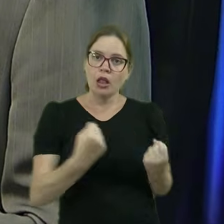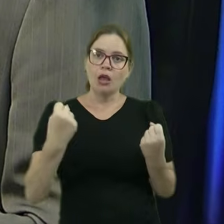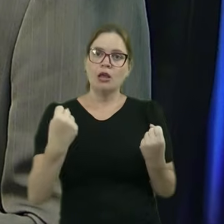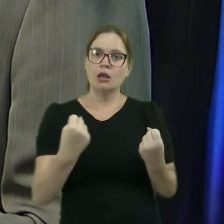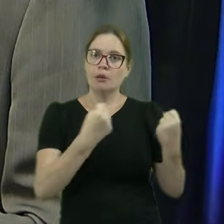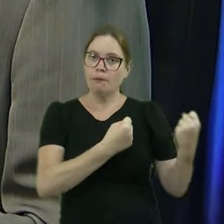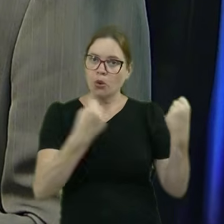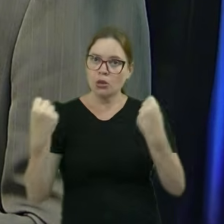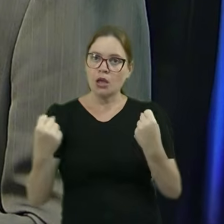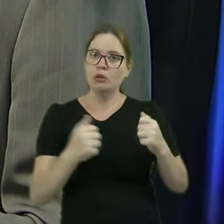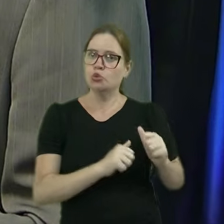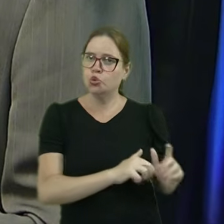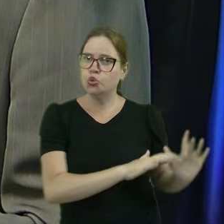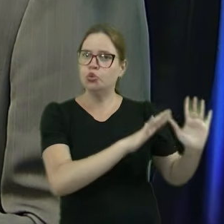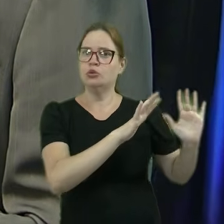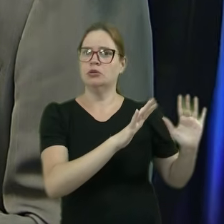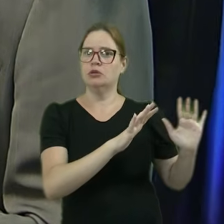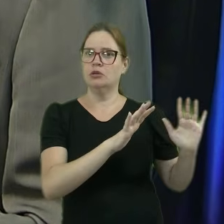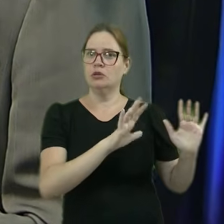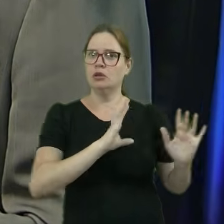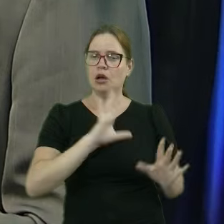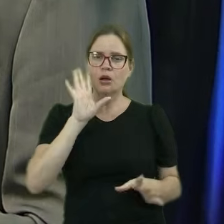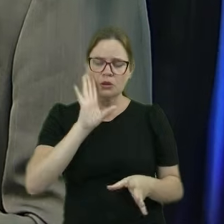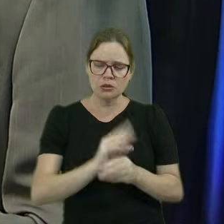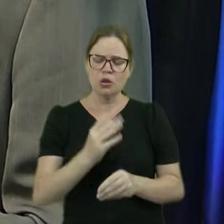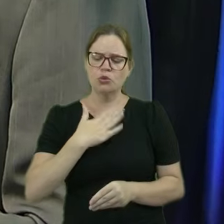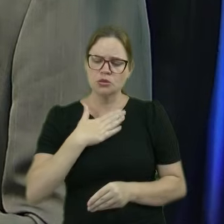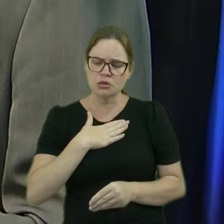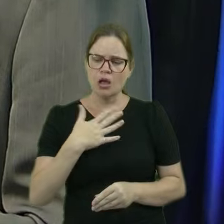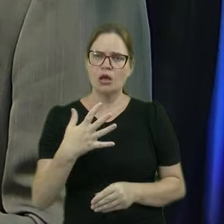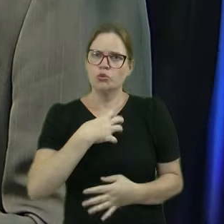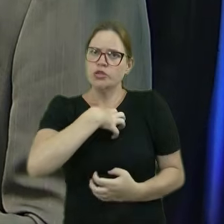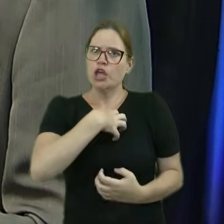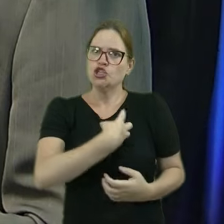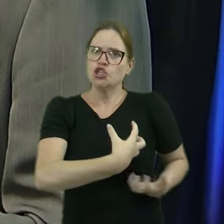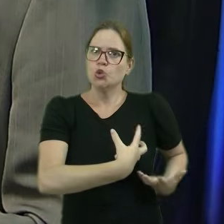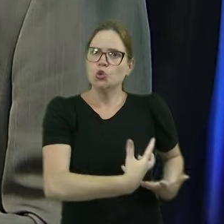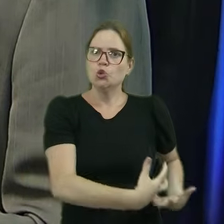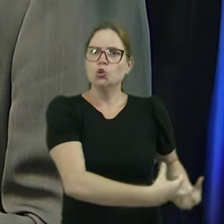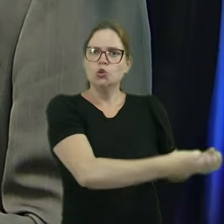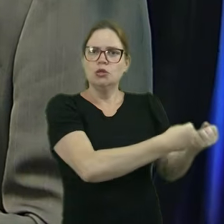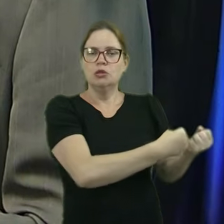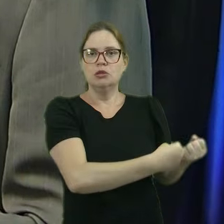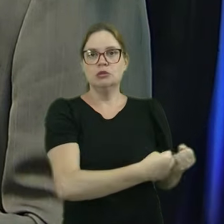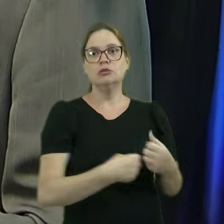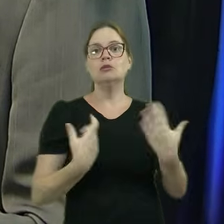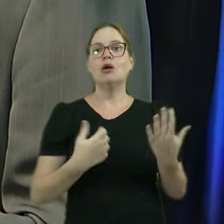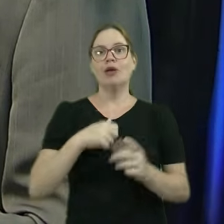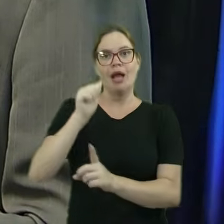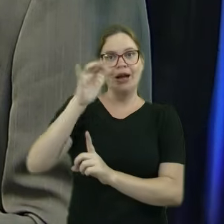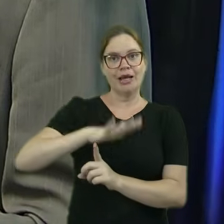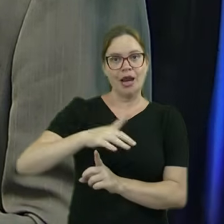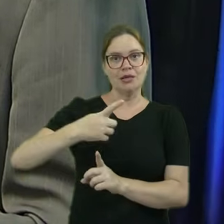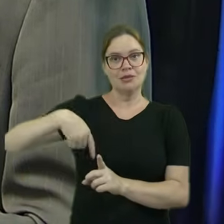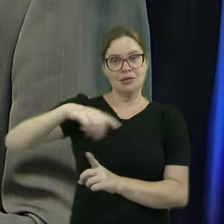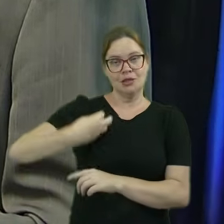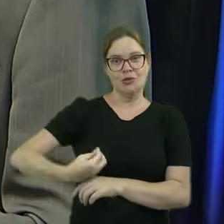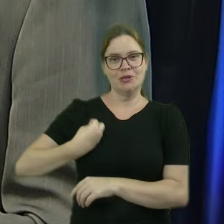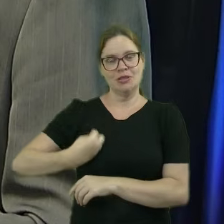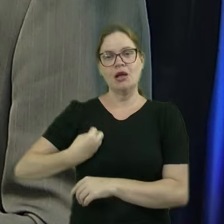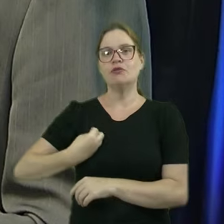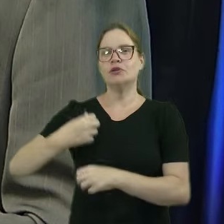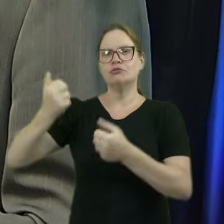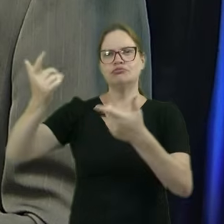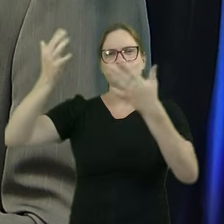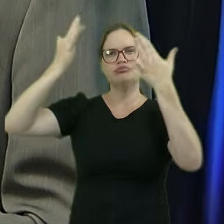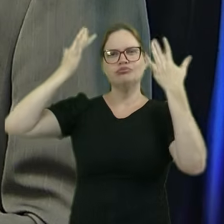que virtude quer dizer poder, para que a graça de Deus se manifeste na nossa vida, é